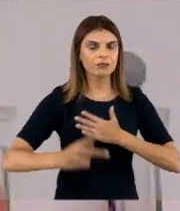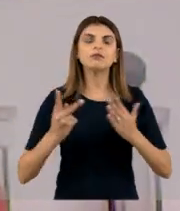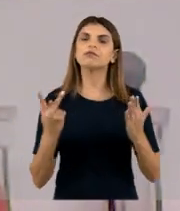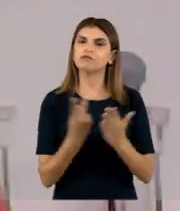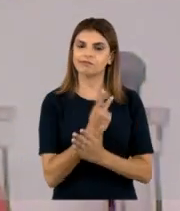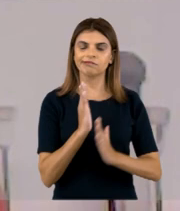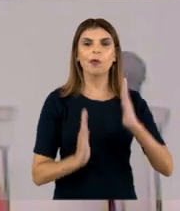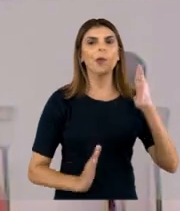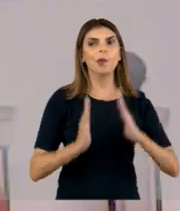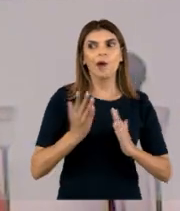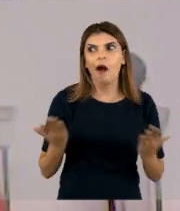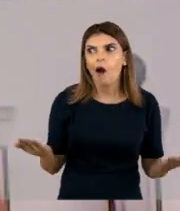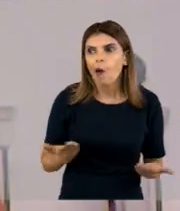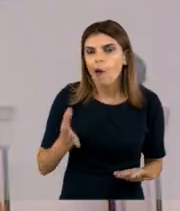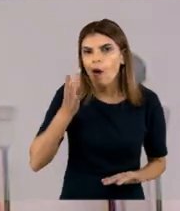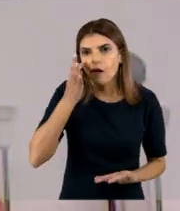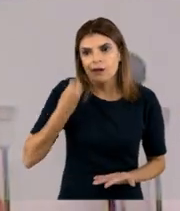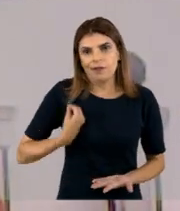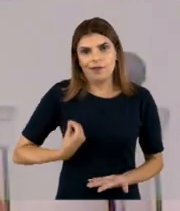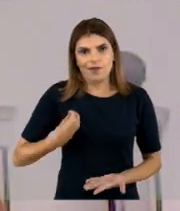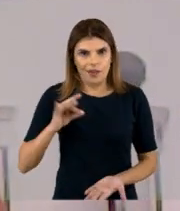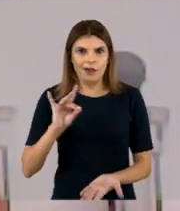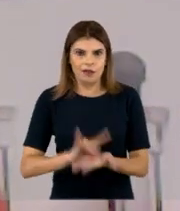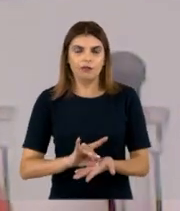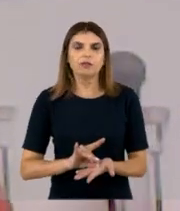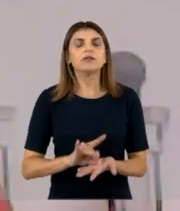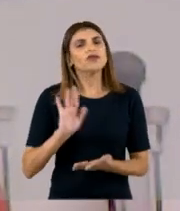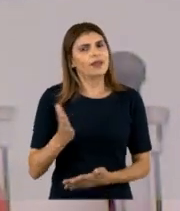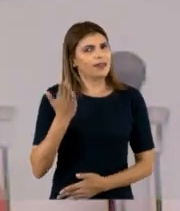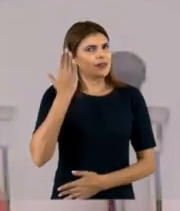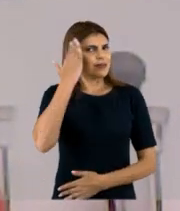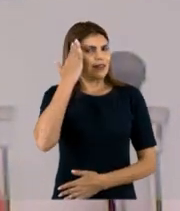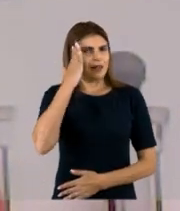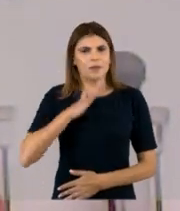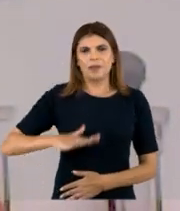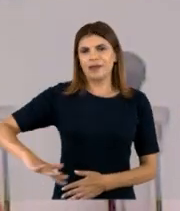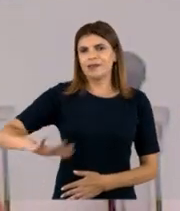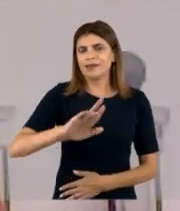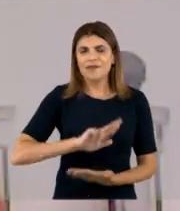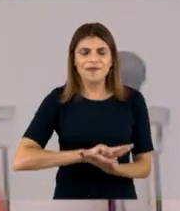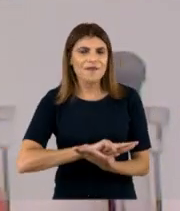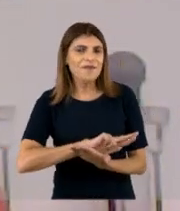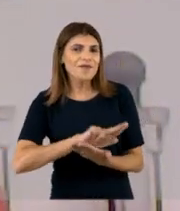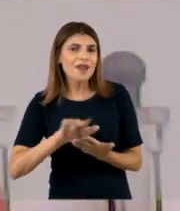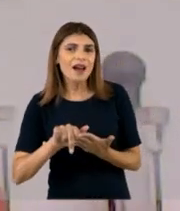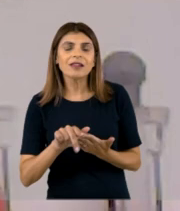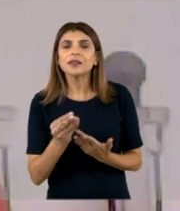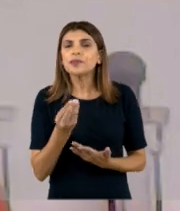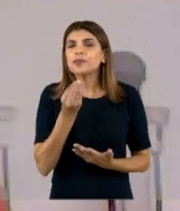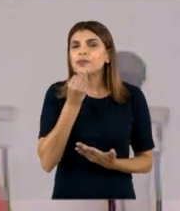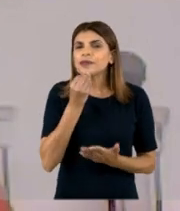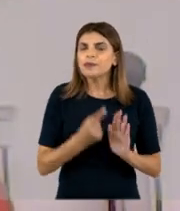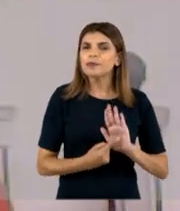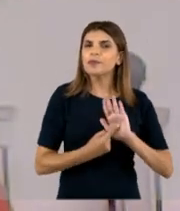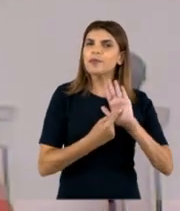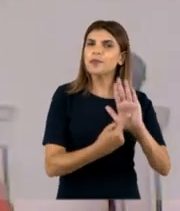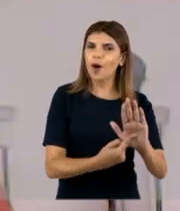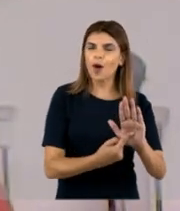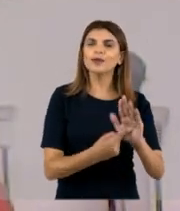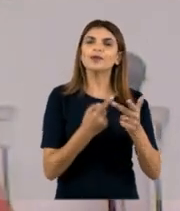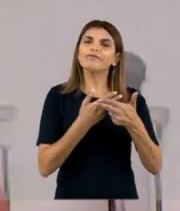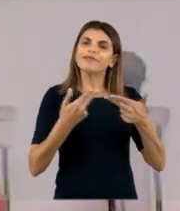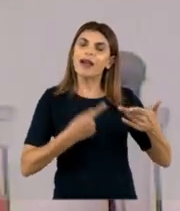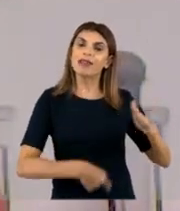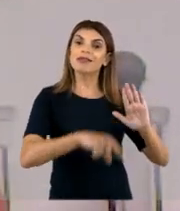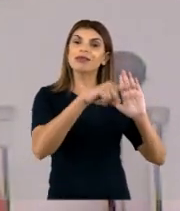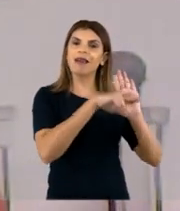período para o momento atual que vivemos. Bom, a gente sabe que hoje temos inúmeros indicadores que mostram